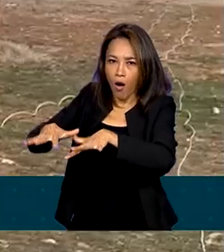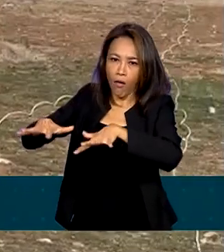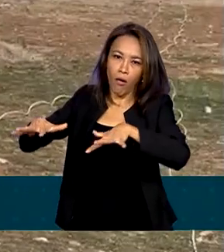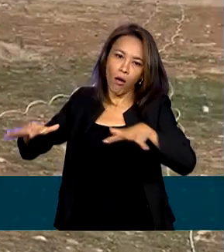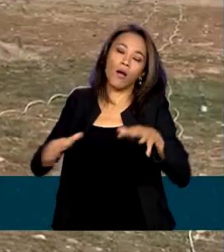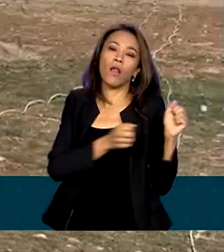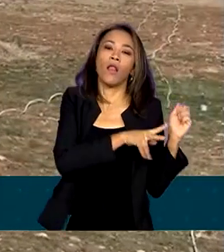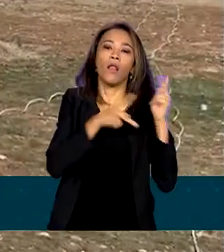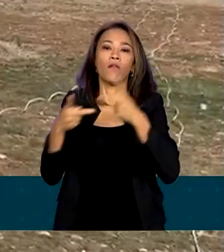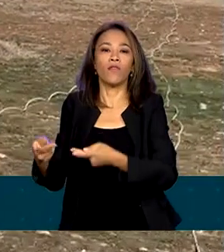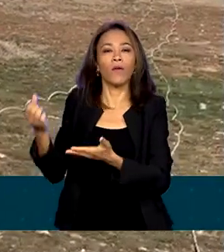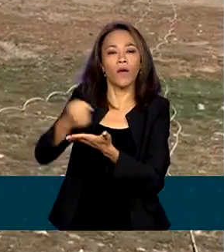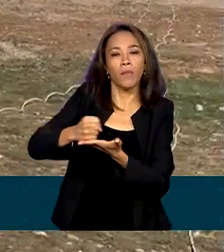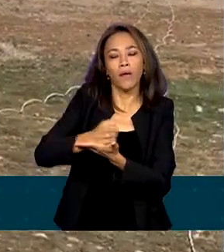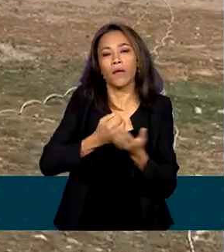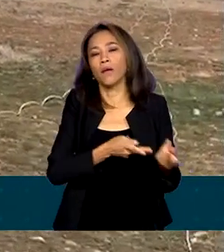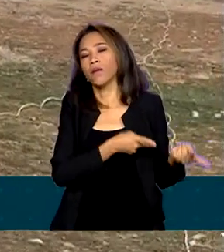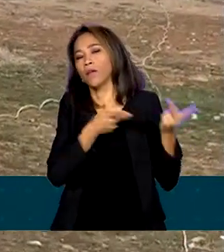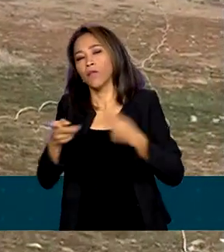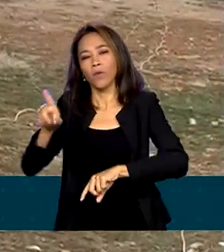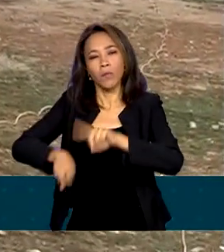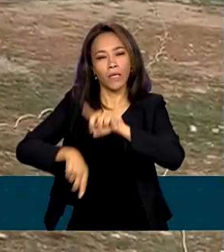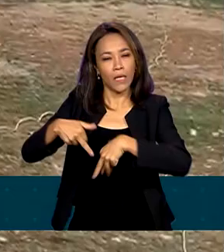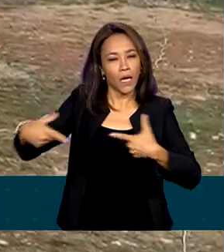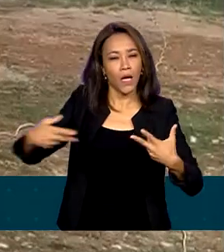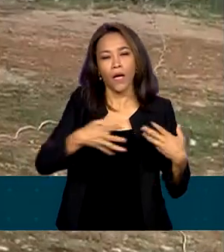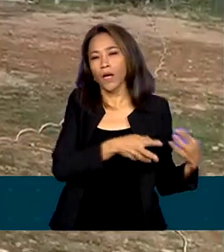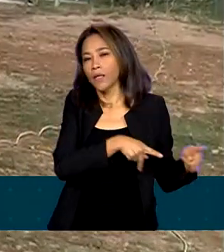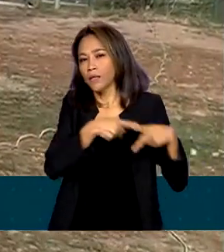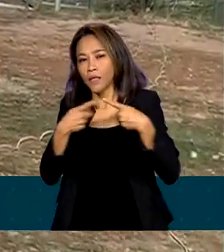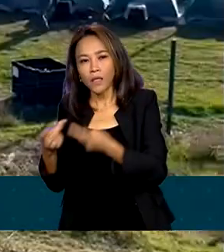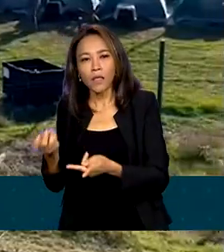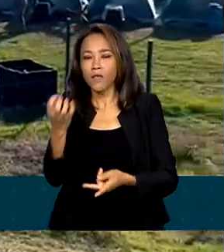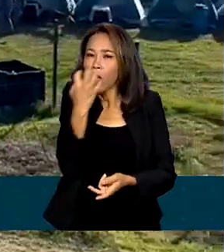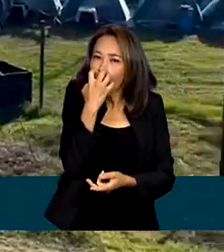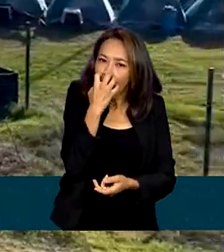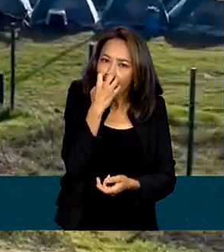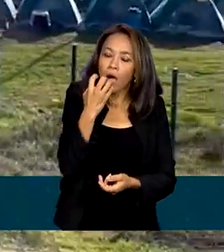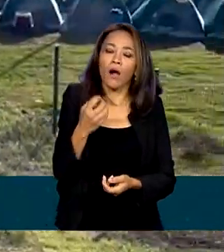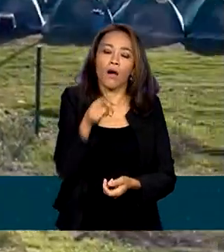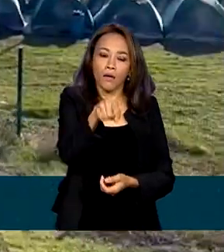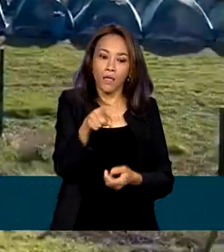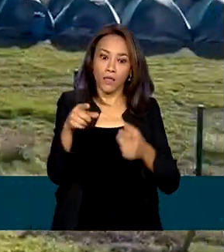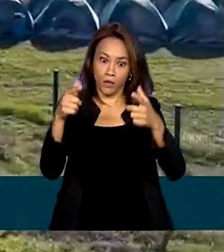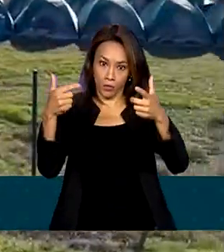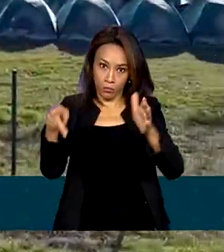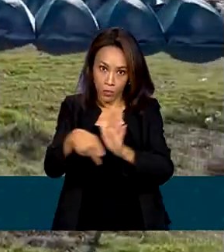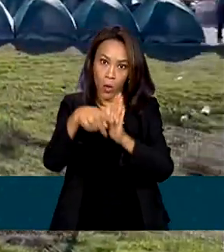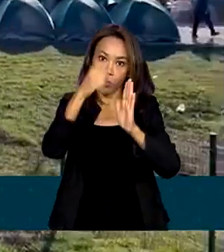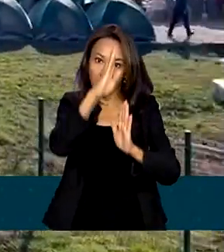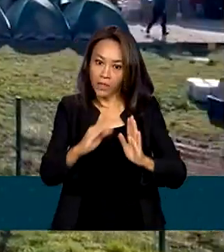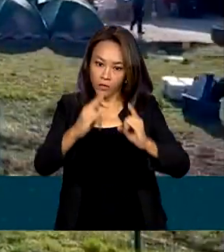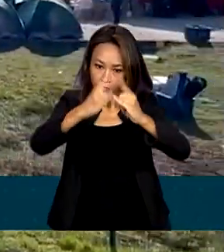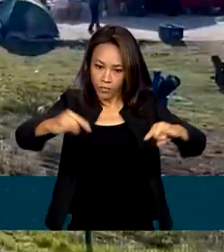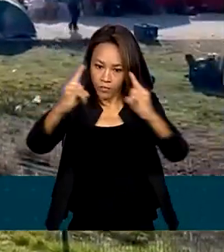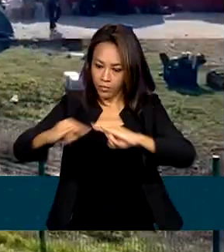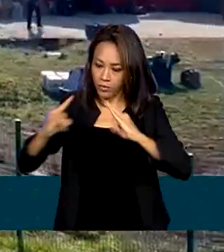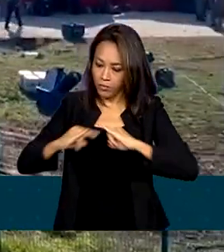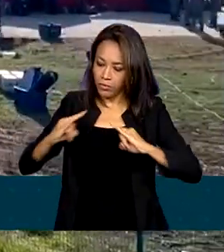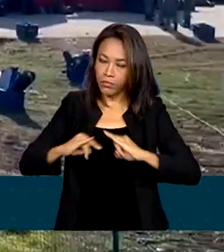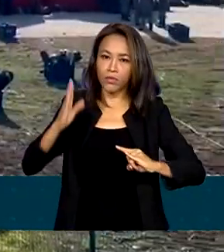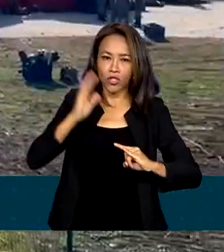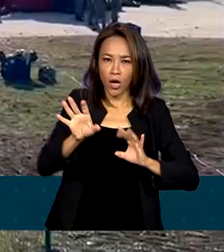de saúde, equipamentos e cães farejadores. O acampamento brasileiro foi montado no fim de semana e